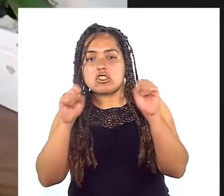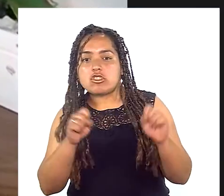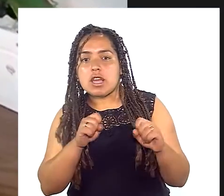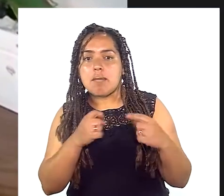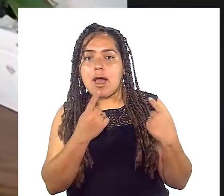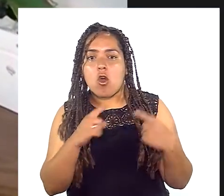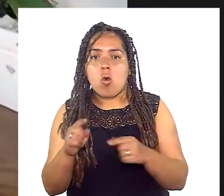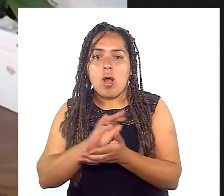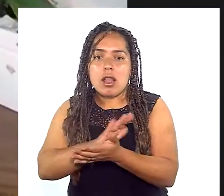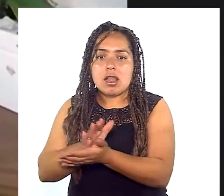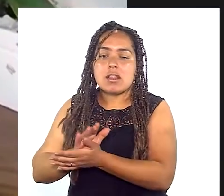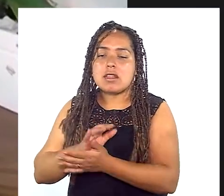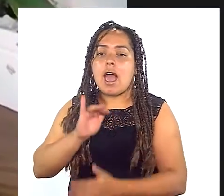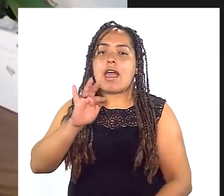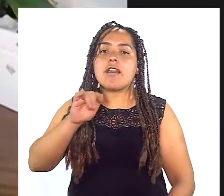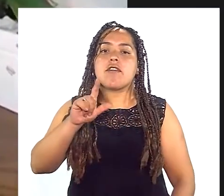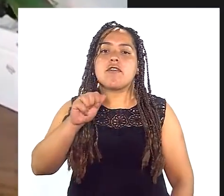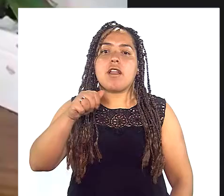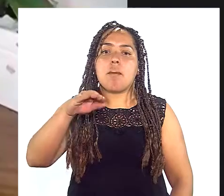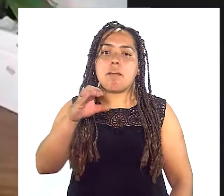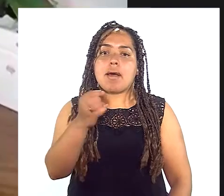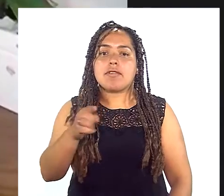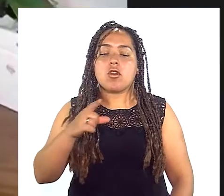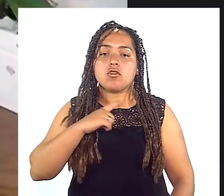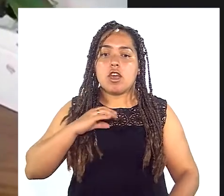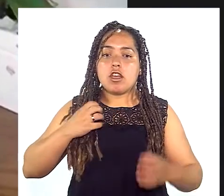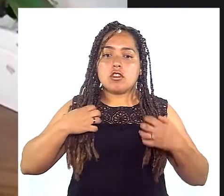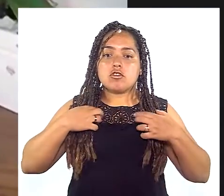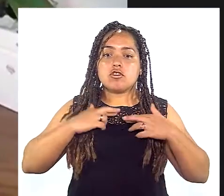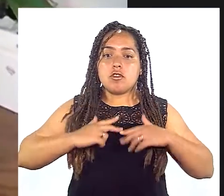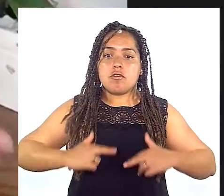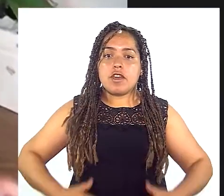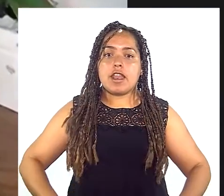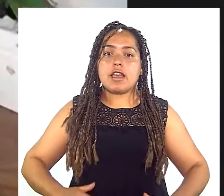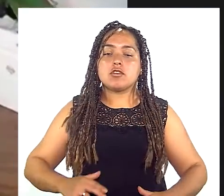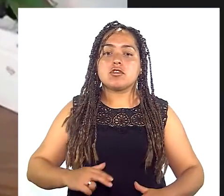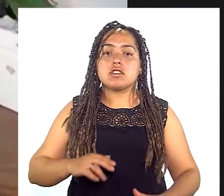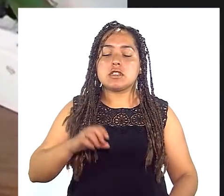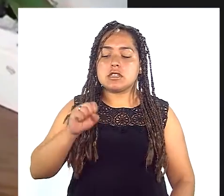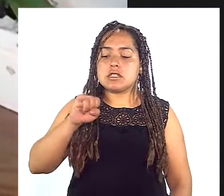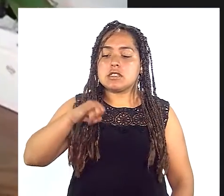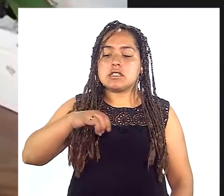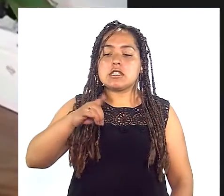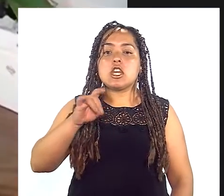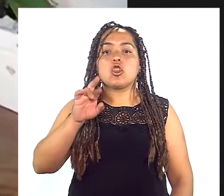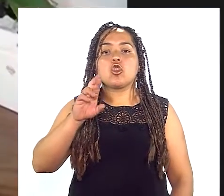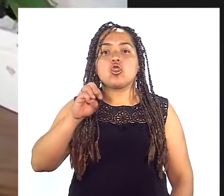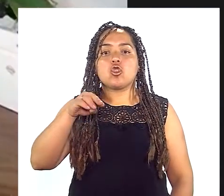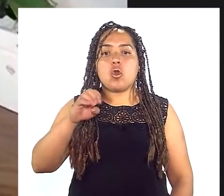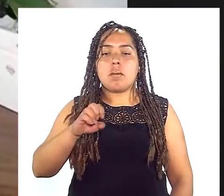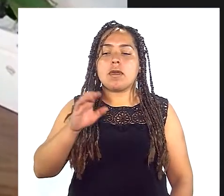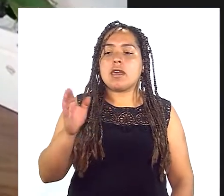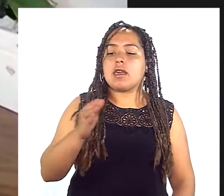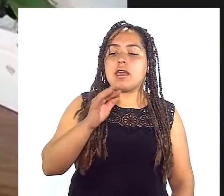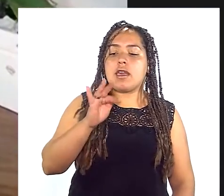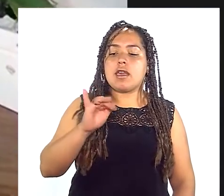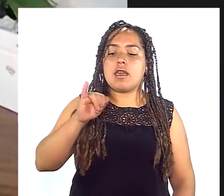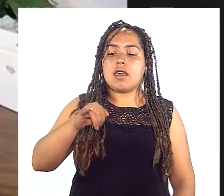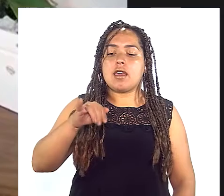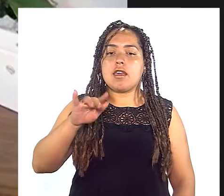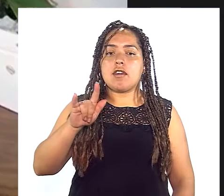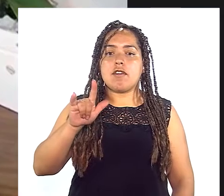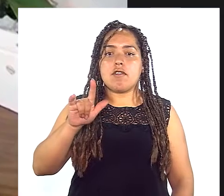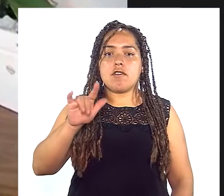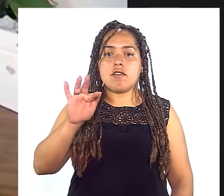ativação multissistêmica, ou seja, ela pode fazer uma inflamação de vários órgãos, que a gente chama de síndrome inflamatória multissistêmica